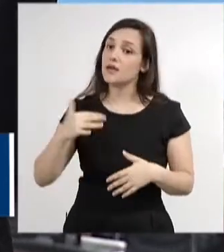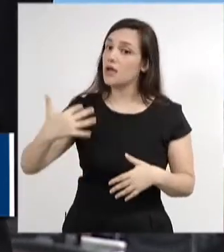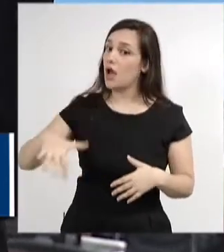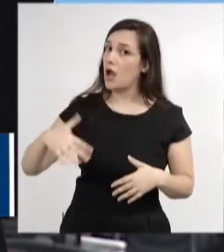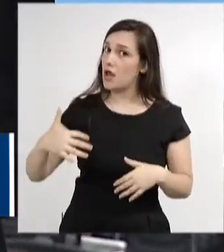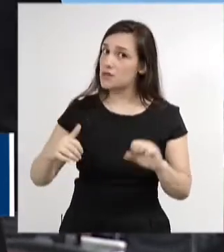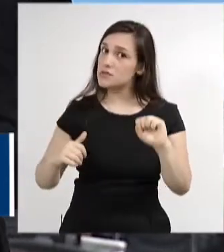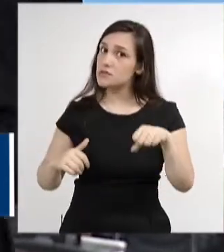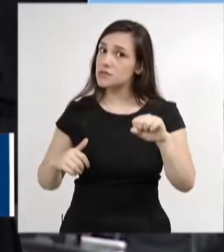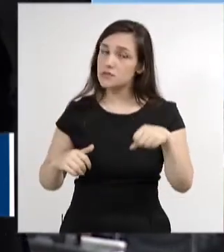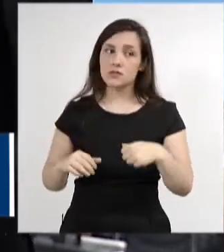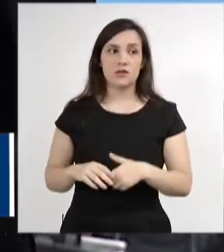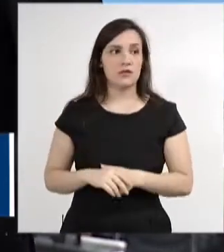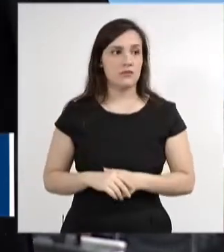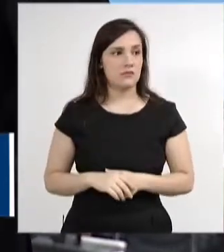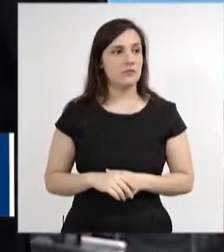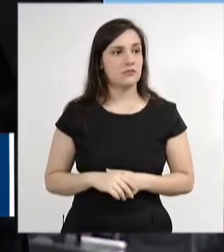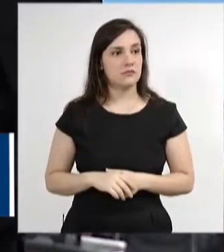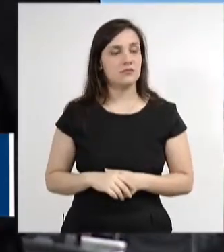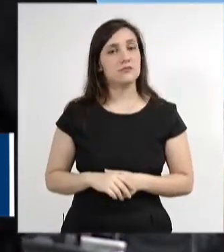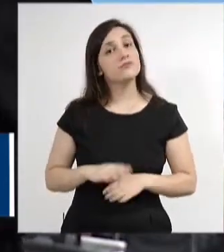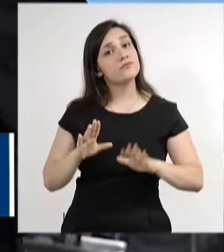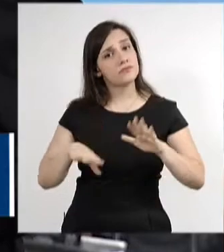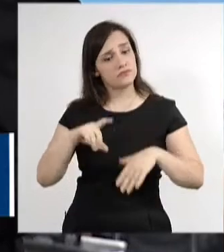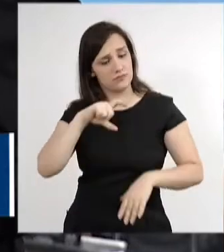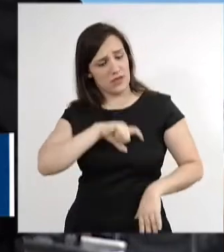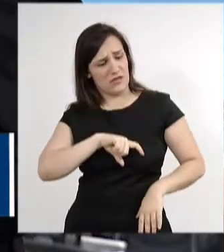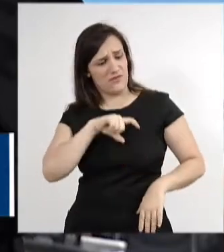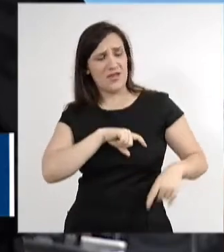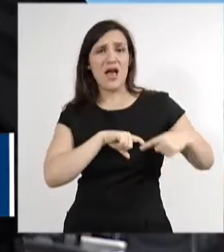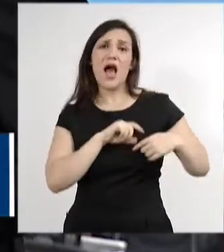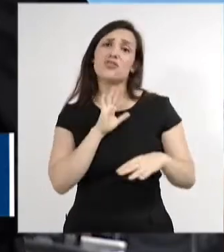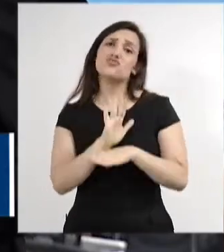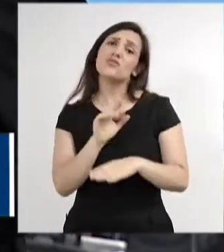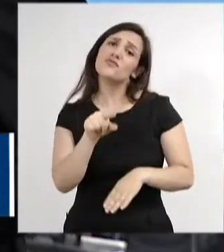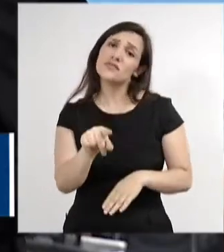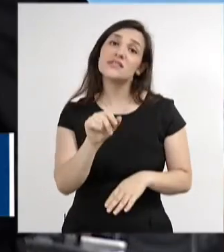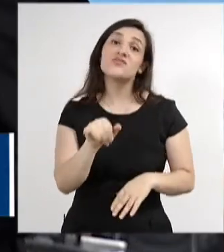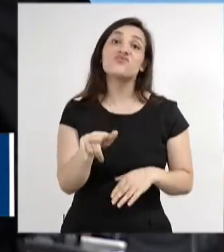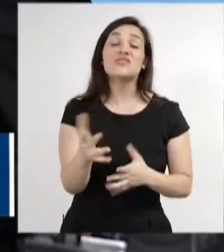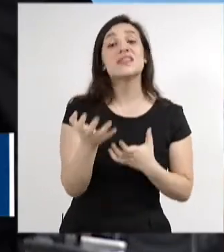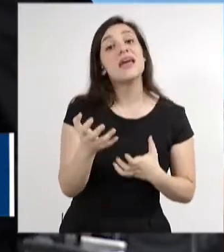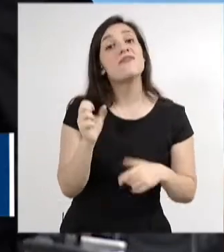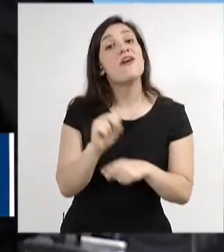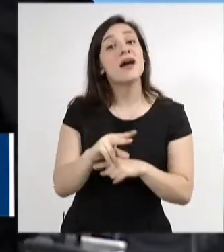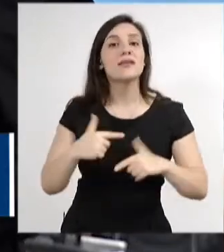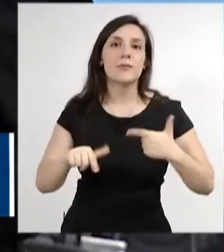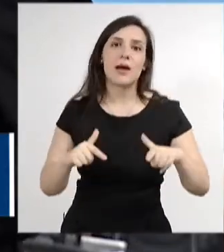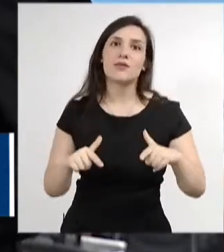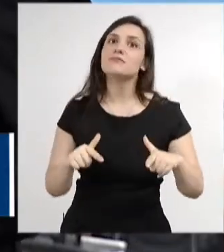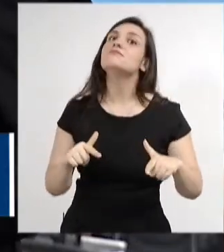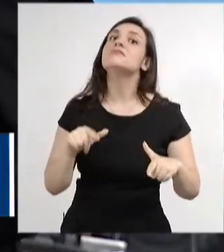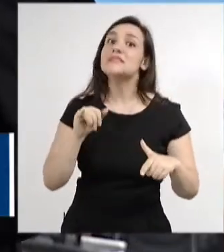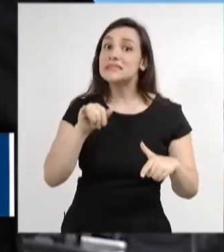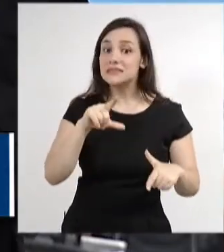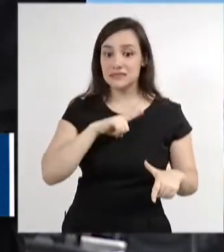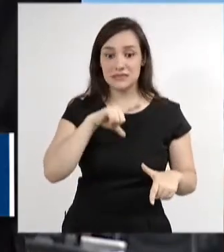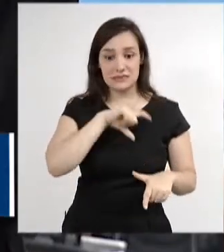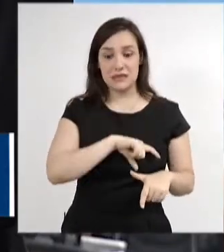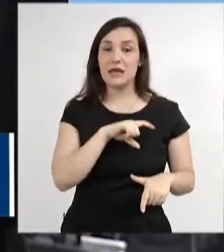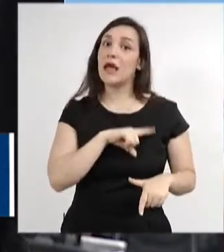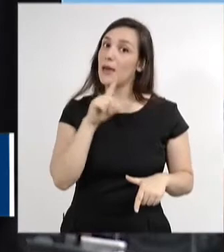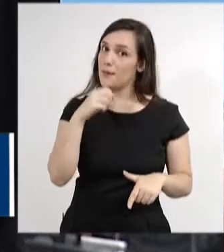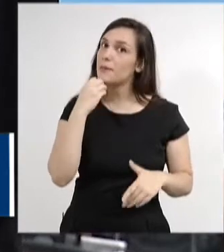grande e interessante, né? Essa possibilidade. E às vezes a carteira de motorista auxilia até na hora de você procurar um emprego, né? É